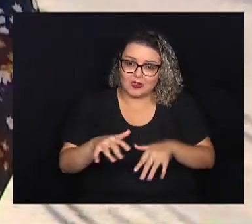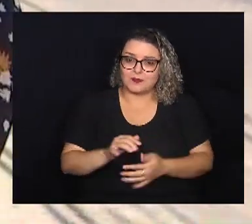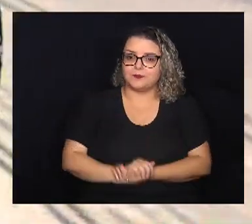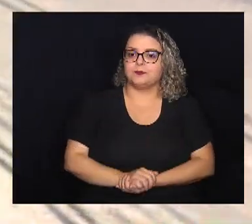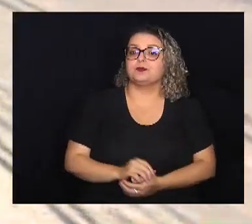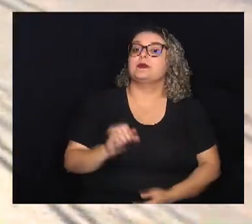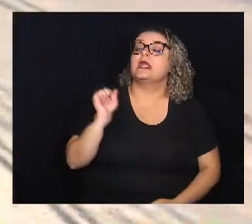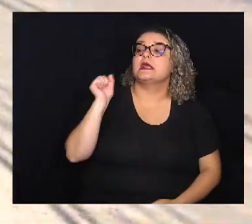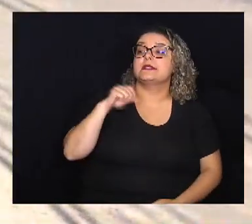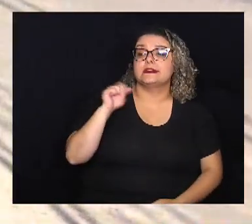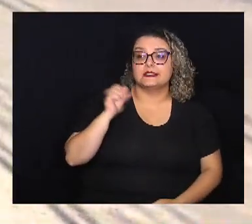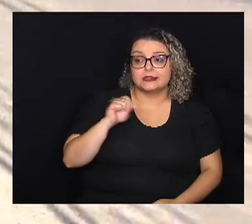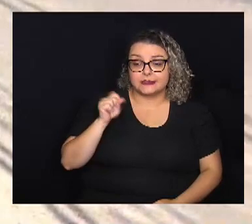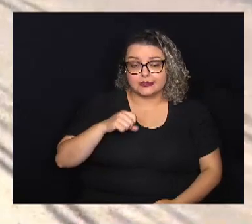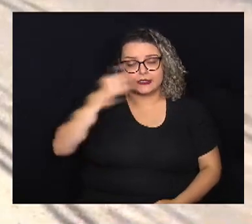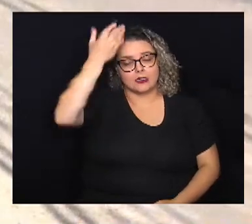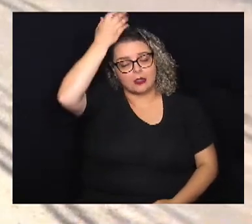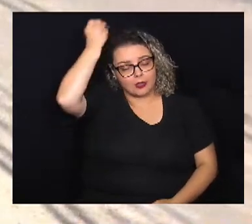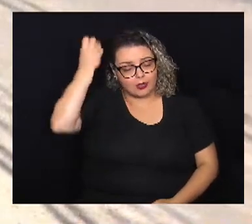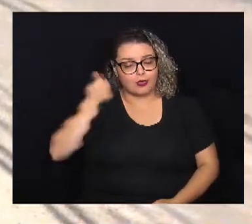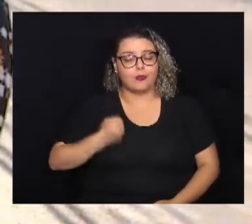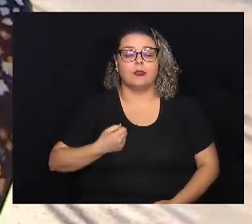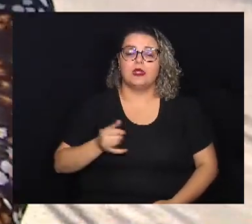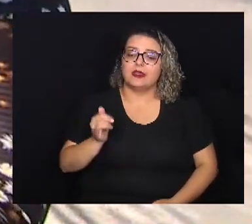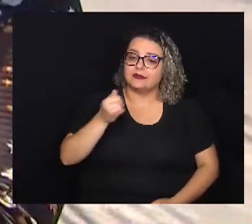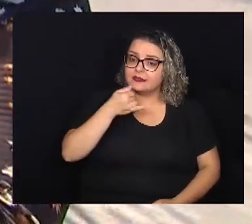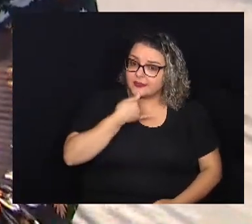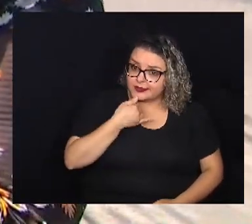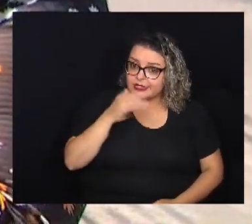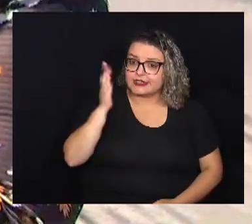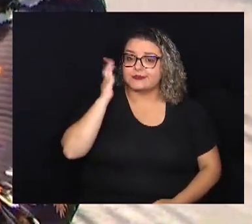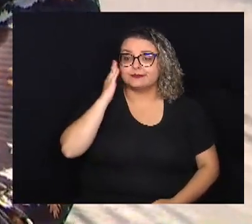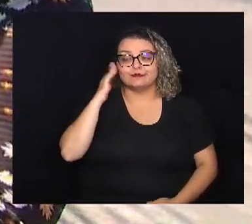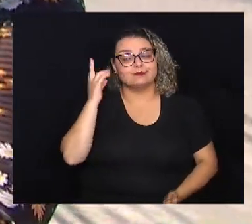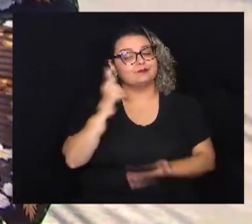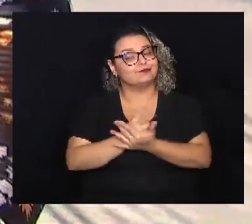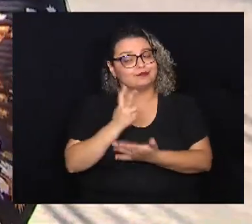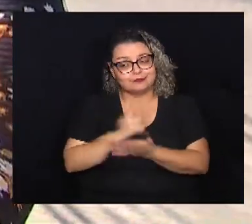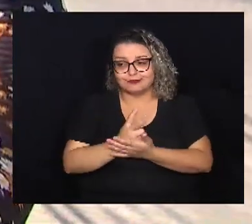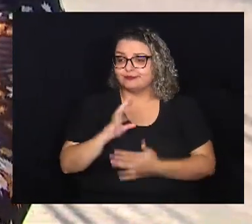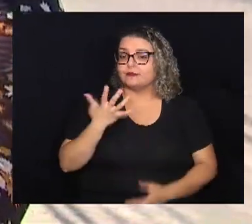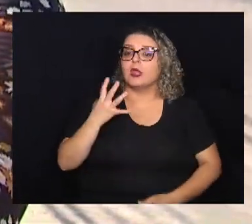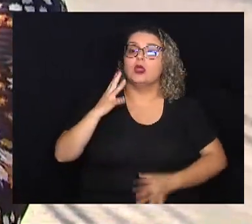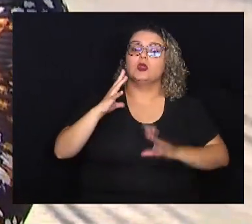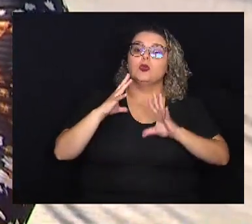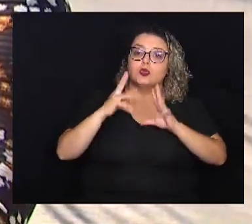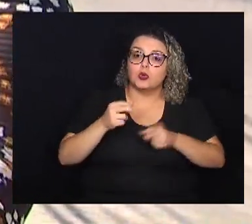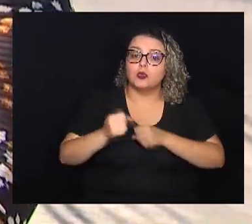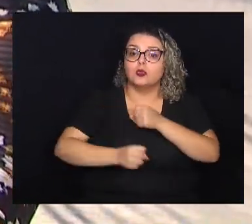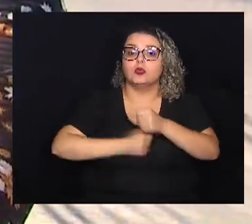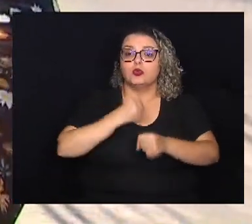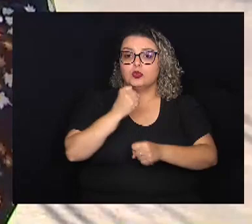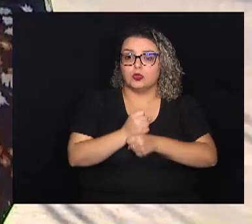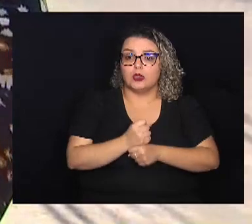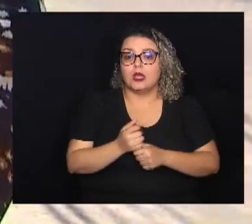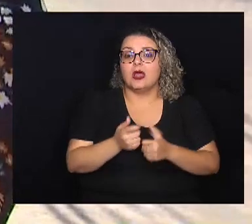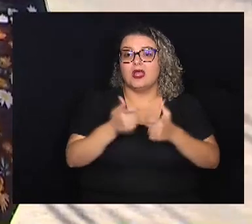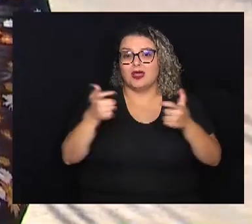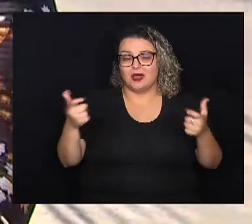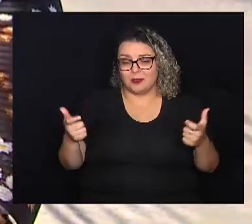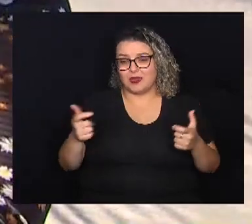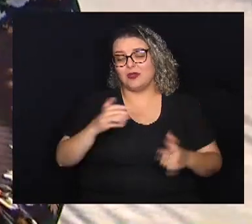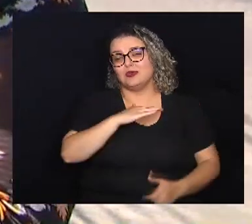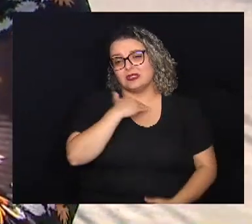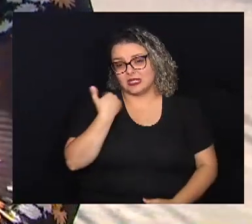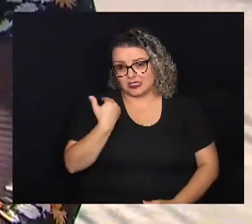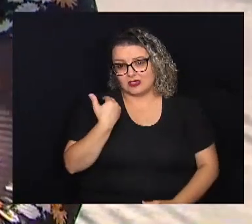Isso mesmo. Infelizmente, a gente sabe que é recorrente, né? Então, todos os anos a gente sabe que grande parte das mortes, elas